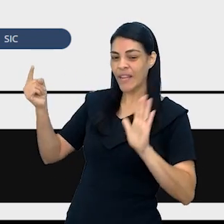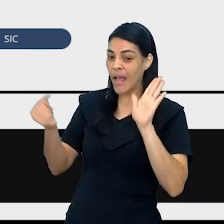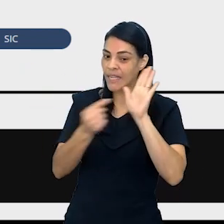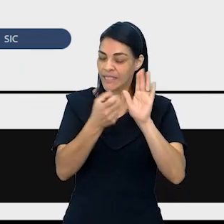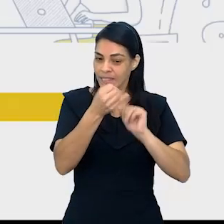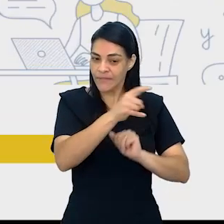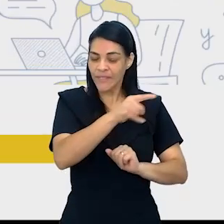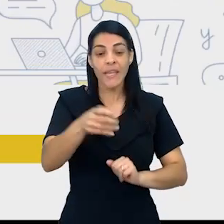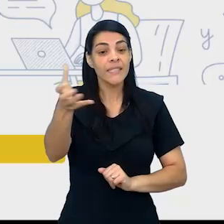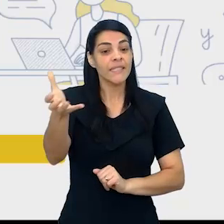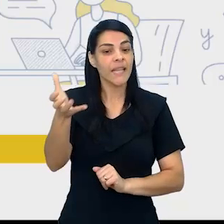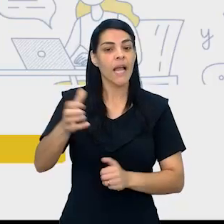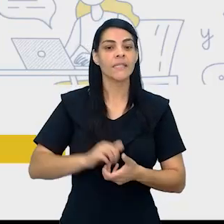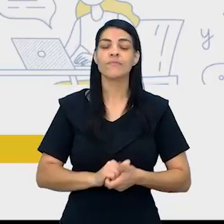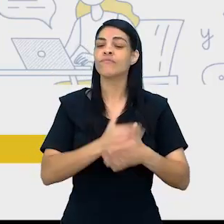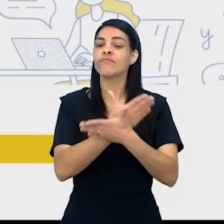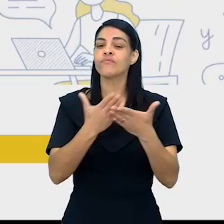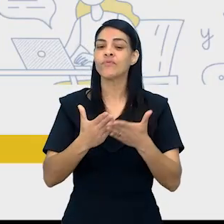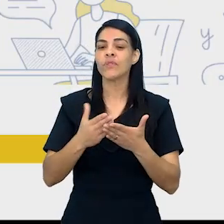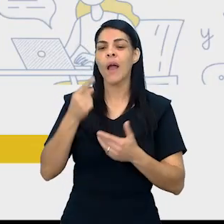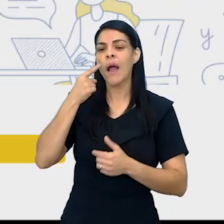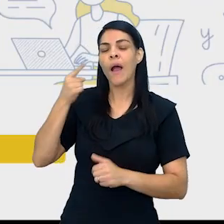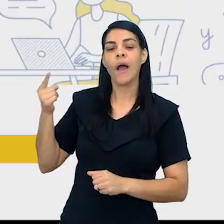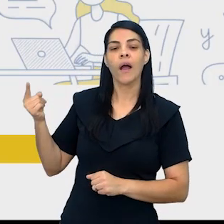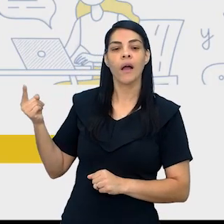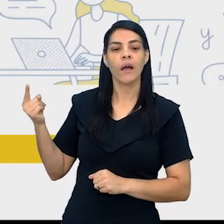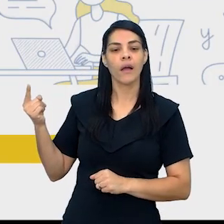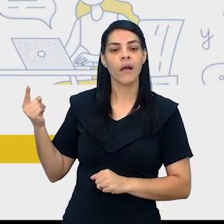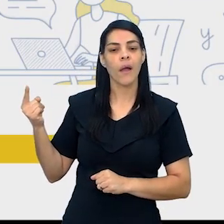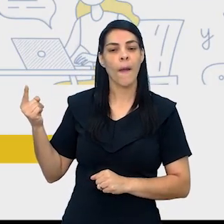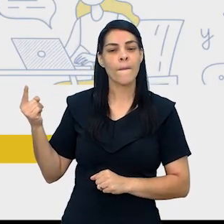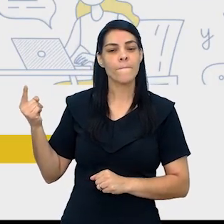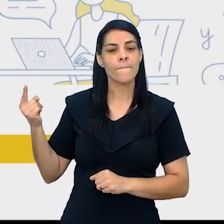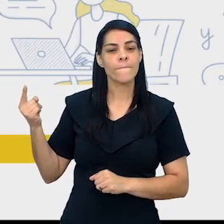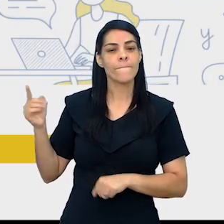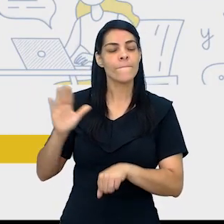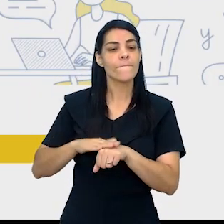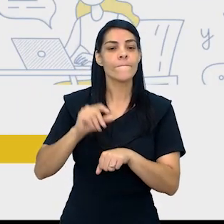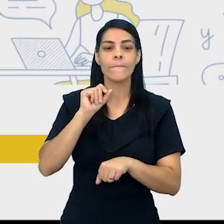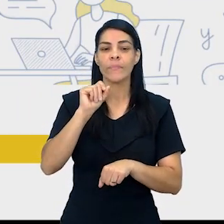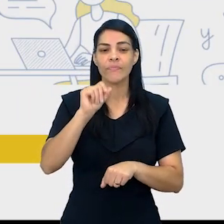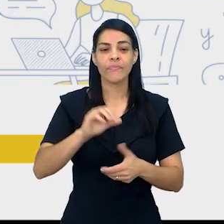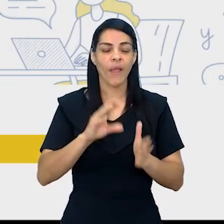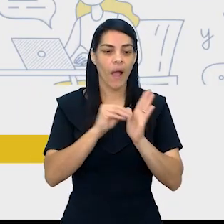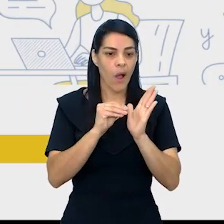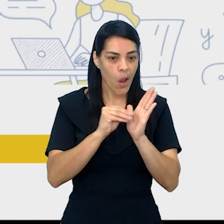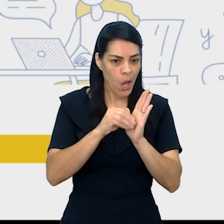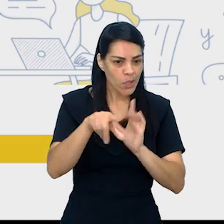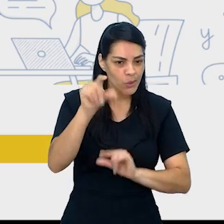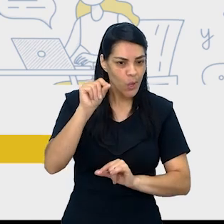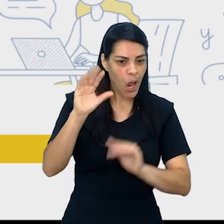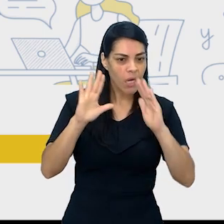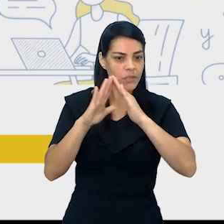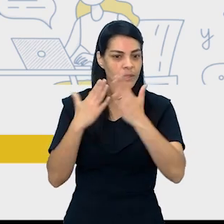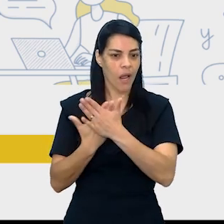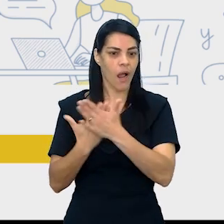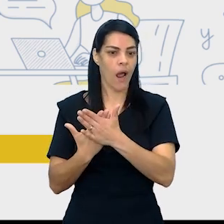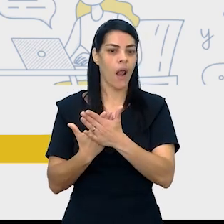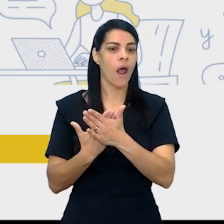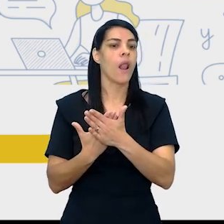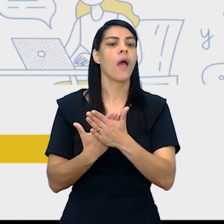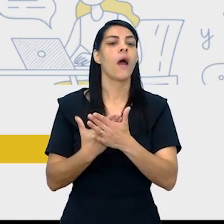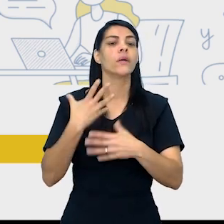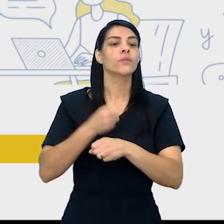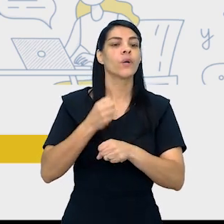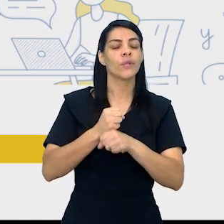se preferirem a gente sobe aqui nesse nesse daqui a gente coloca seleciona a escola total e coloca